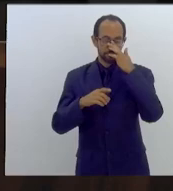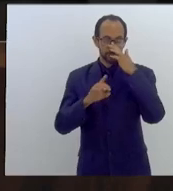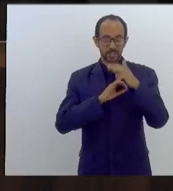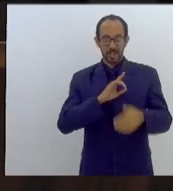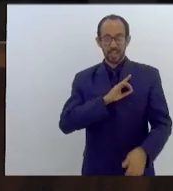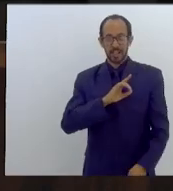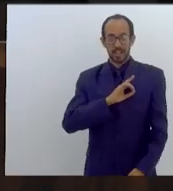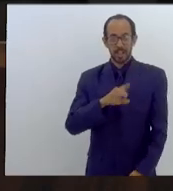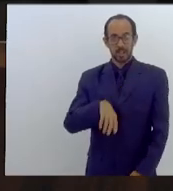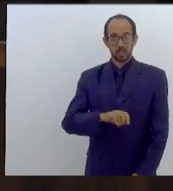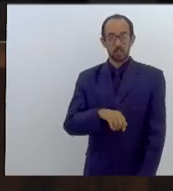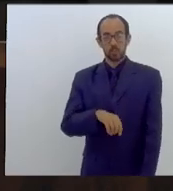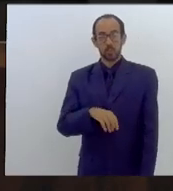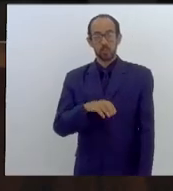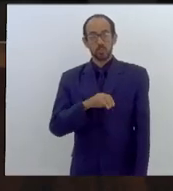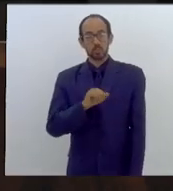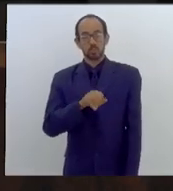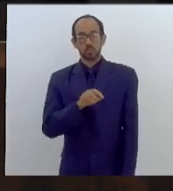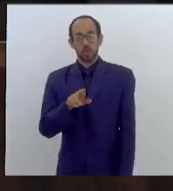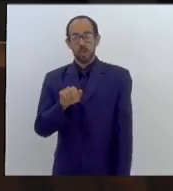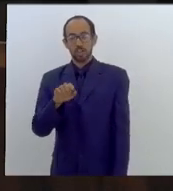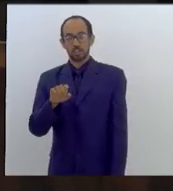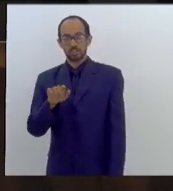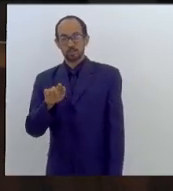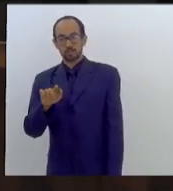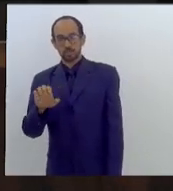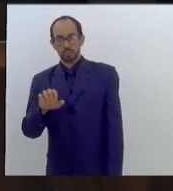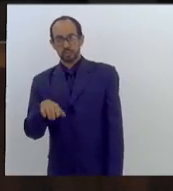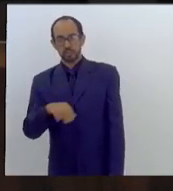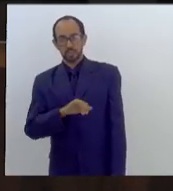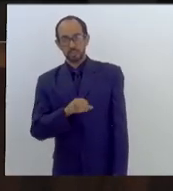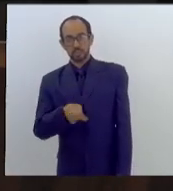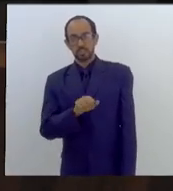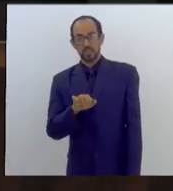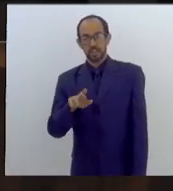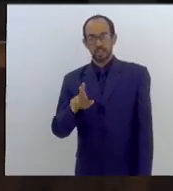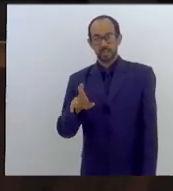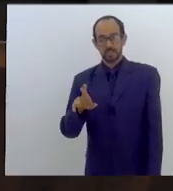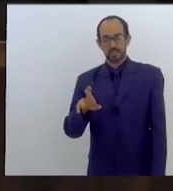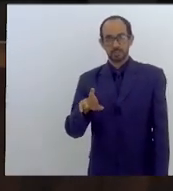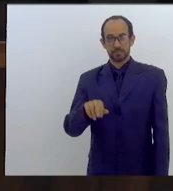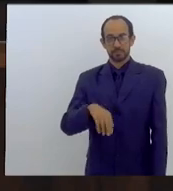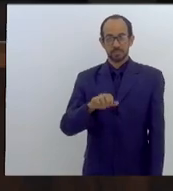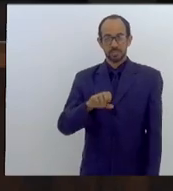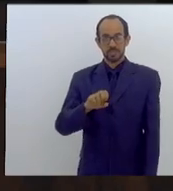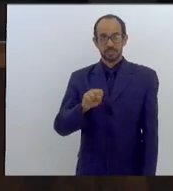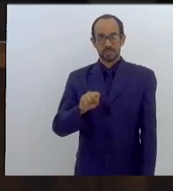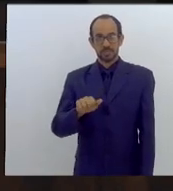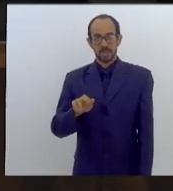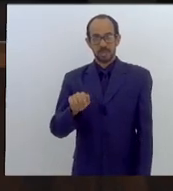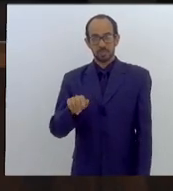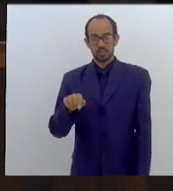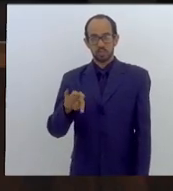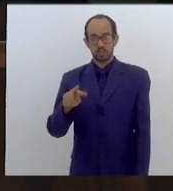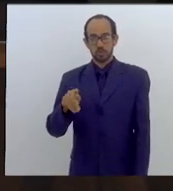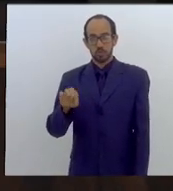Augusto, deputado Jorge Felipe Neto, deputado Jair Bittencourt, deputado doutor Serginho.